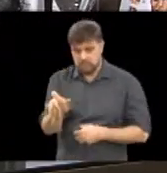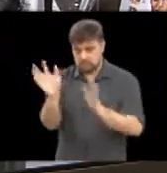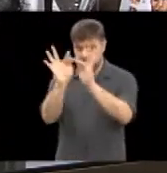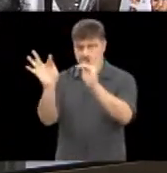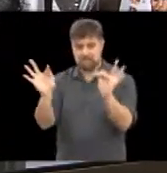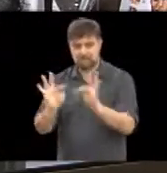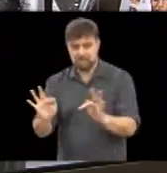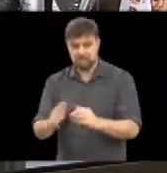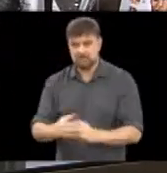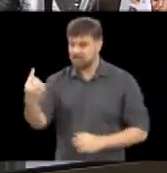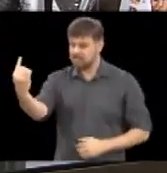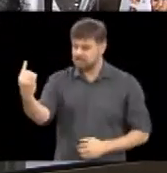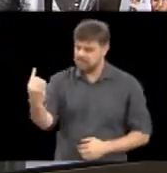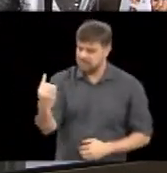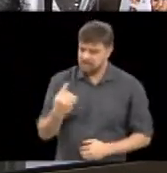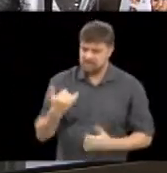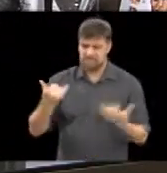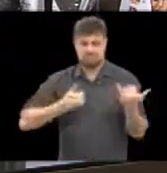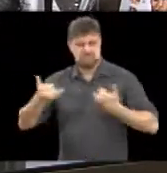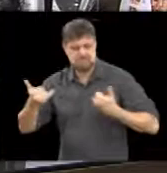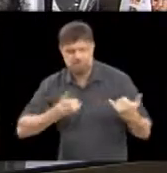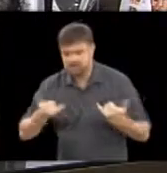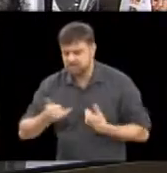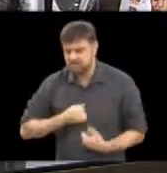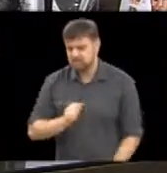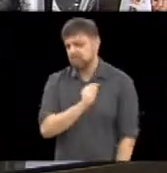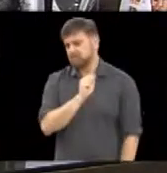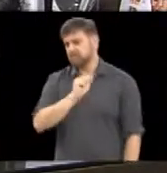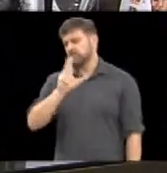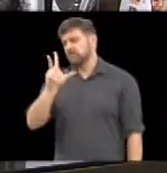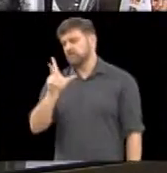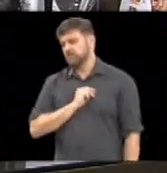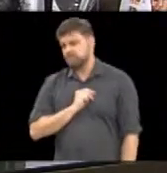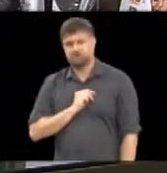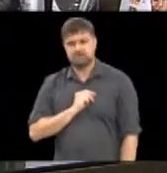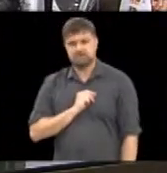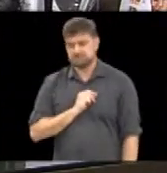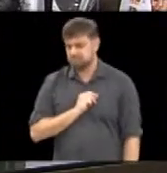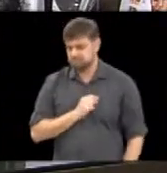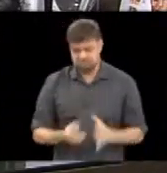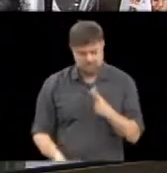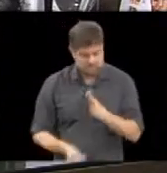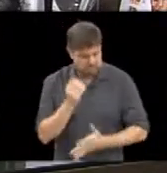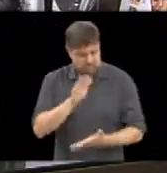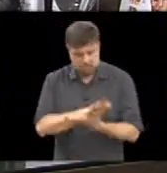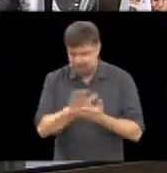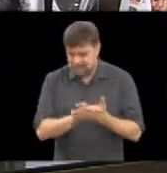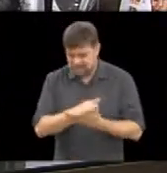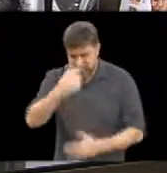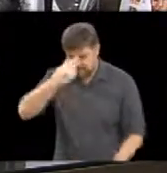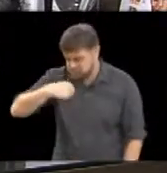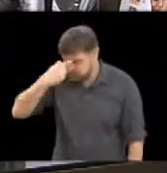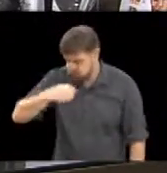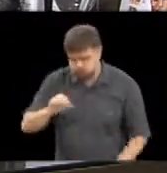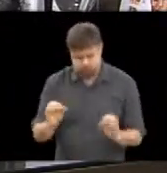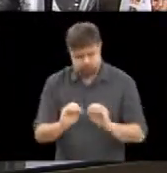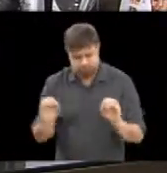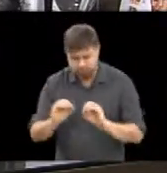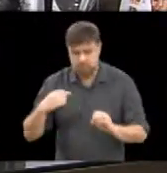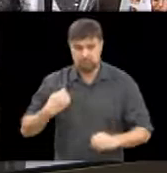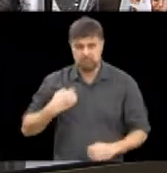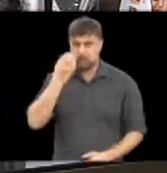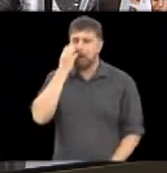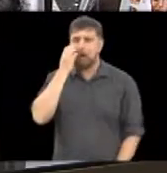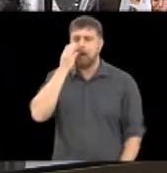paciente feliz, sabe, no retorno com o tempo, passando, nossa, doutora, eu não tenho mais crise, ou não espirro mais, não tenho